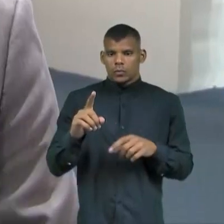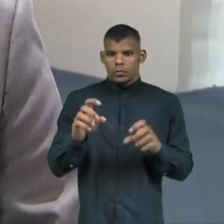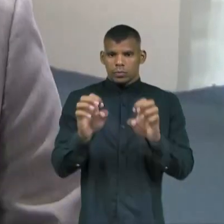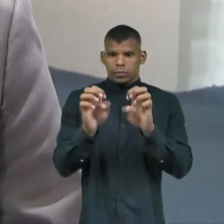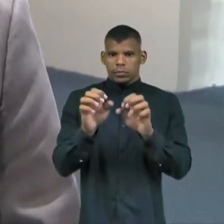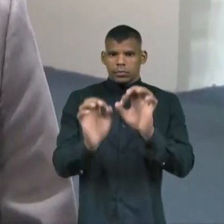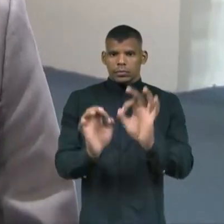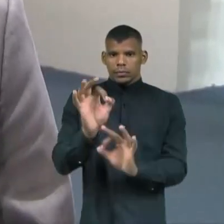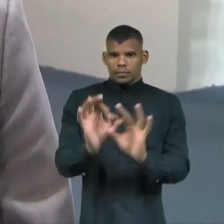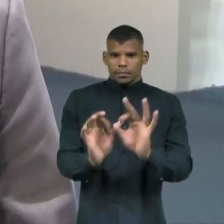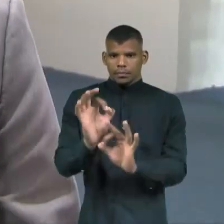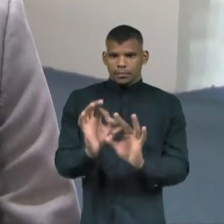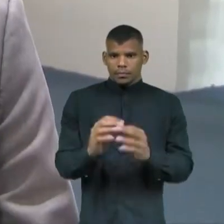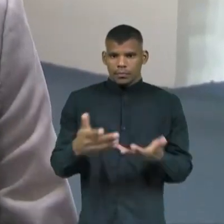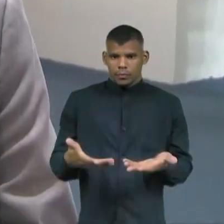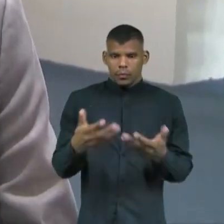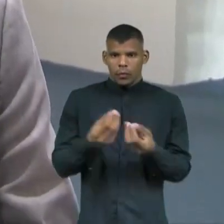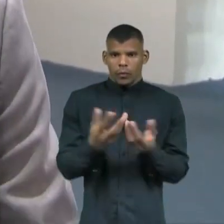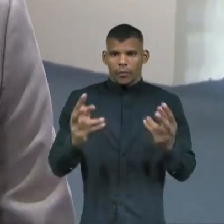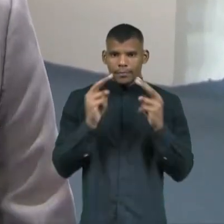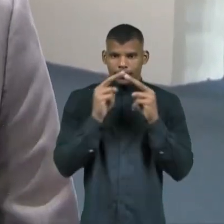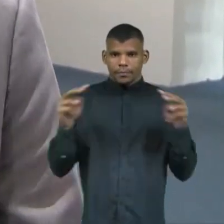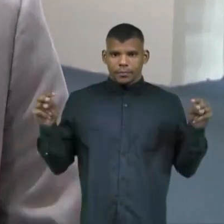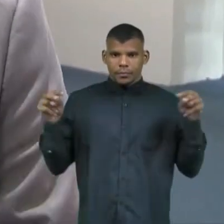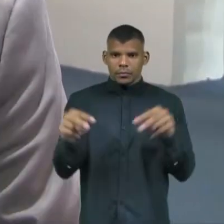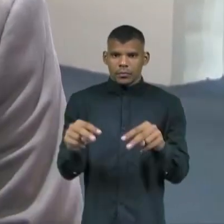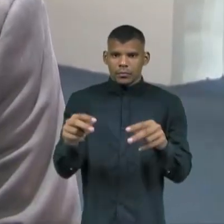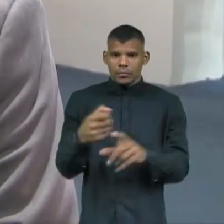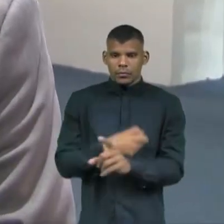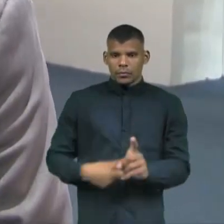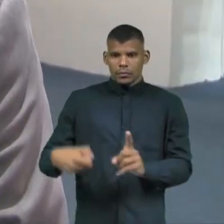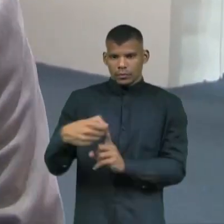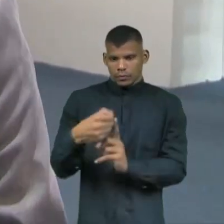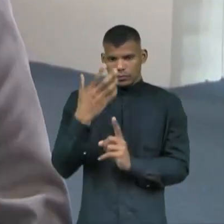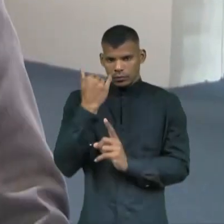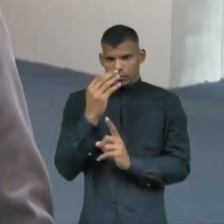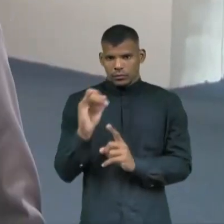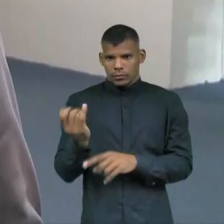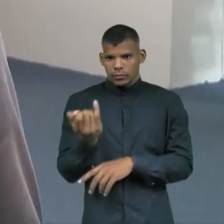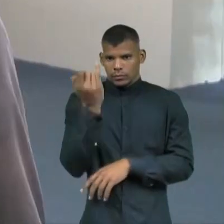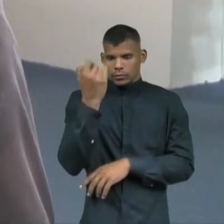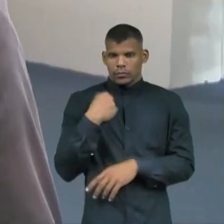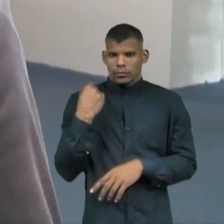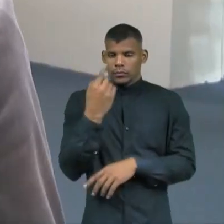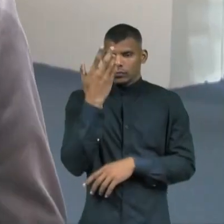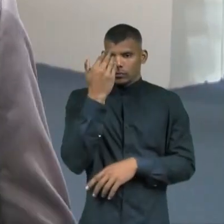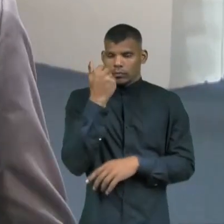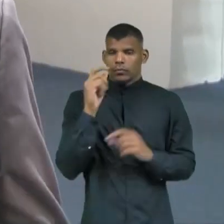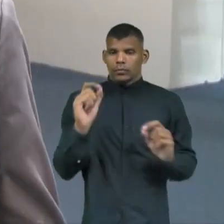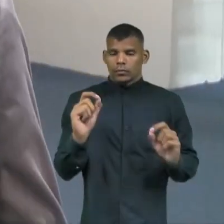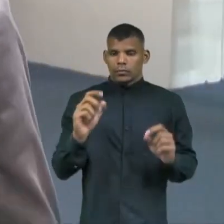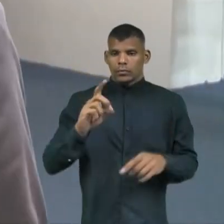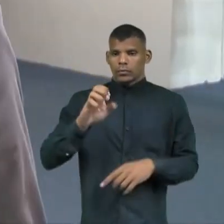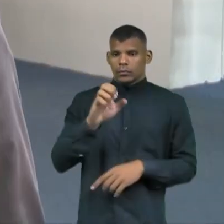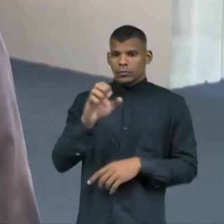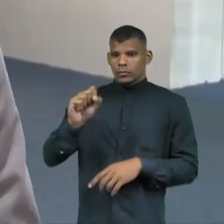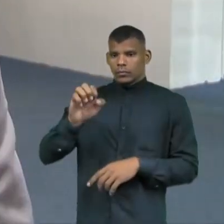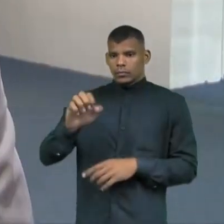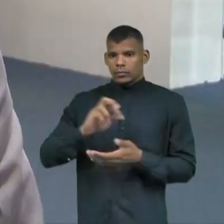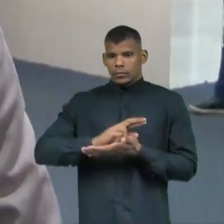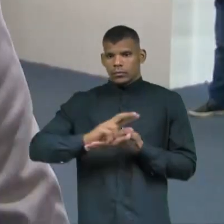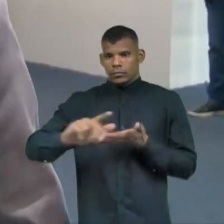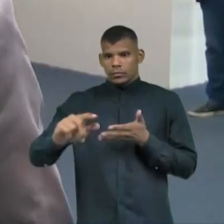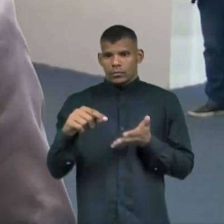ao setor, dar uma visibilidade social, porque é importante que a gente saiba que a ETICE em vários pontos públicos